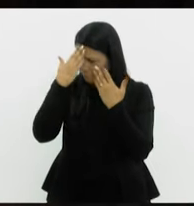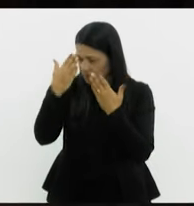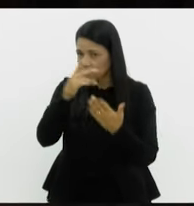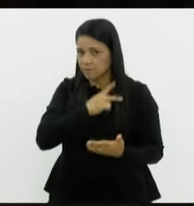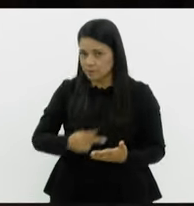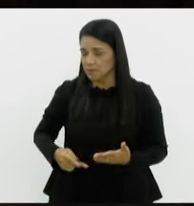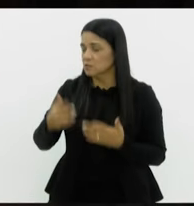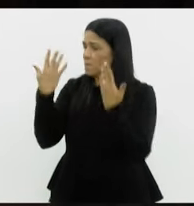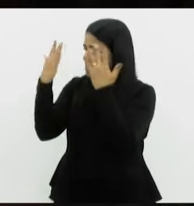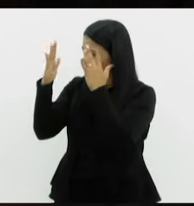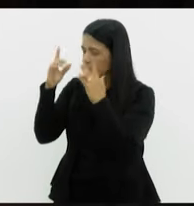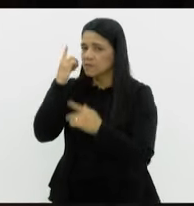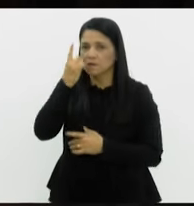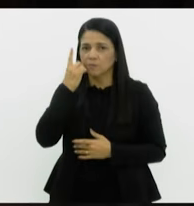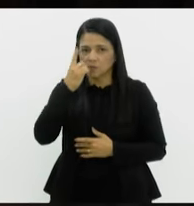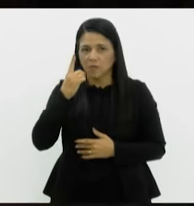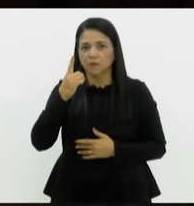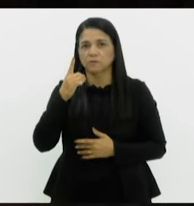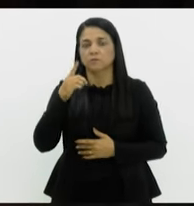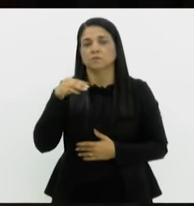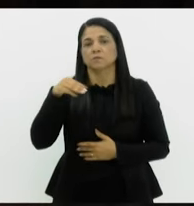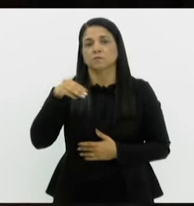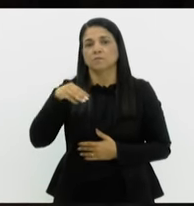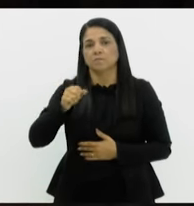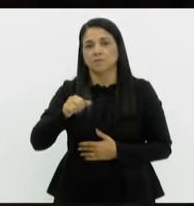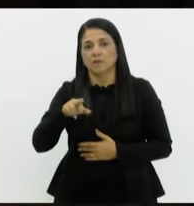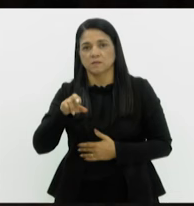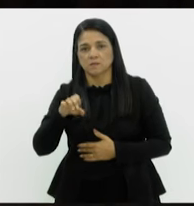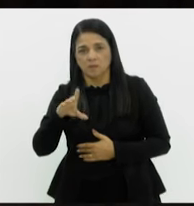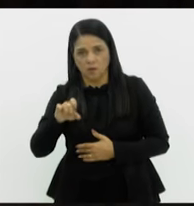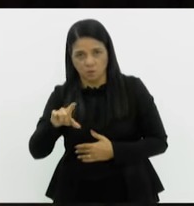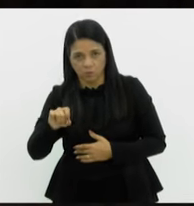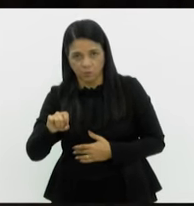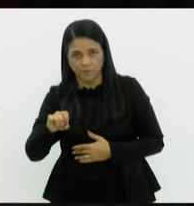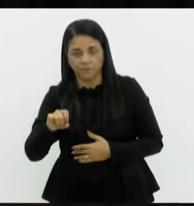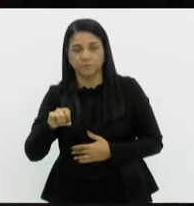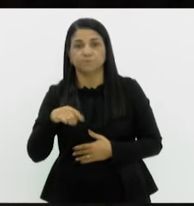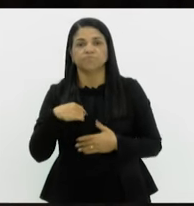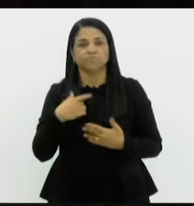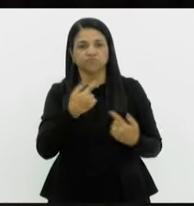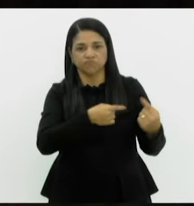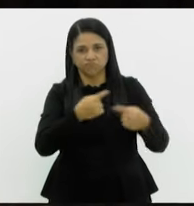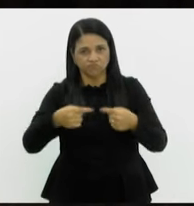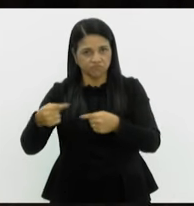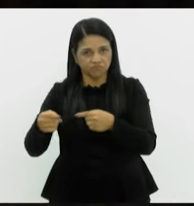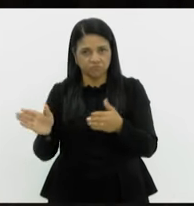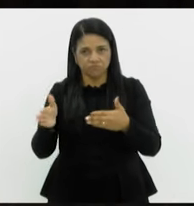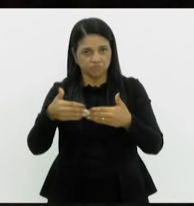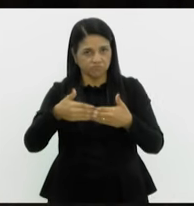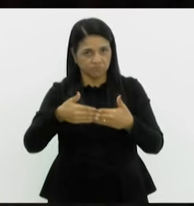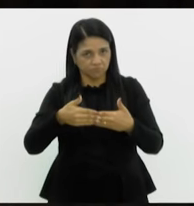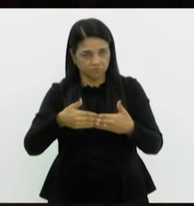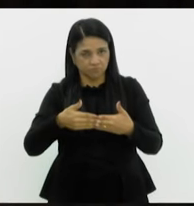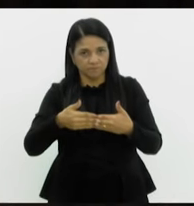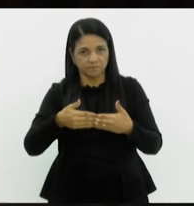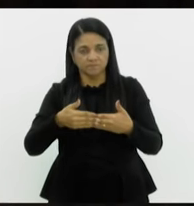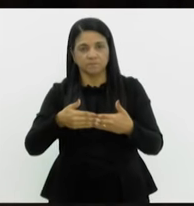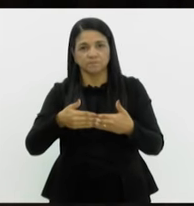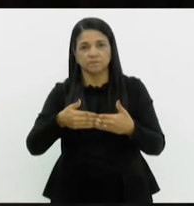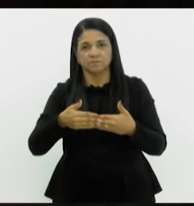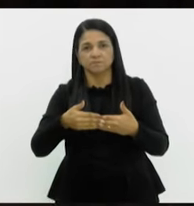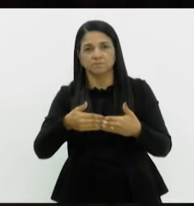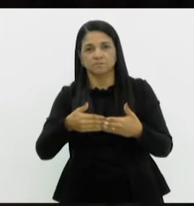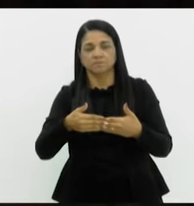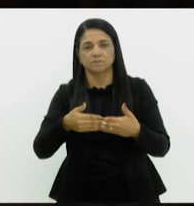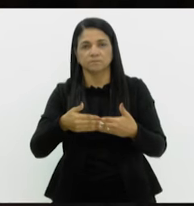Parabéns aí, deputado Marcelo Dino. Não havendo mais quem queira discutir, encerrada